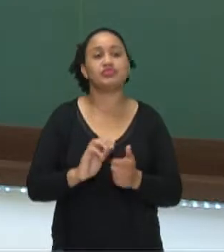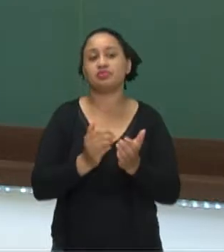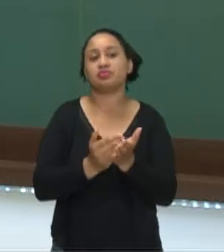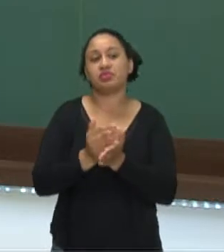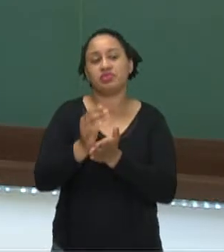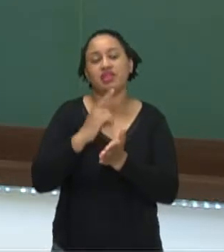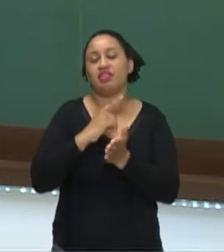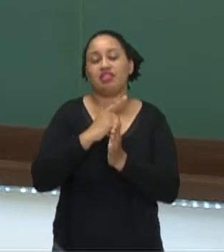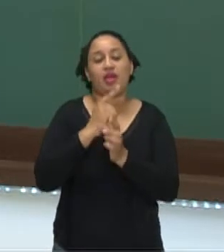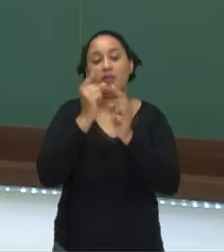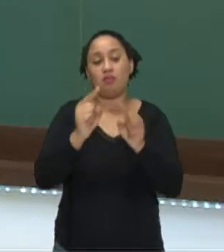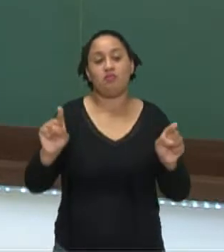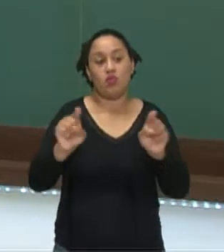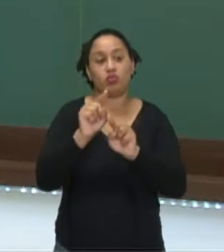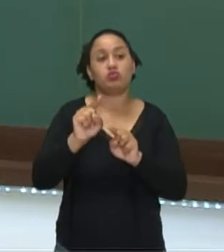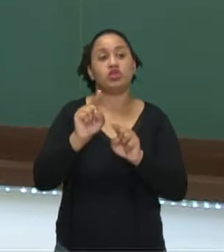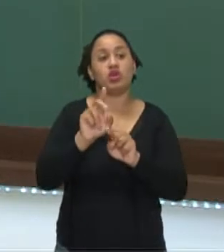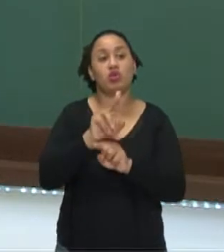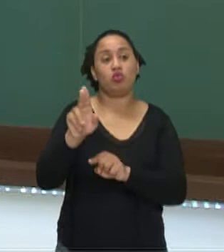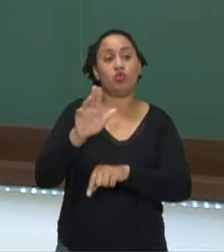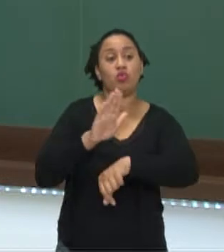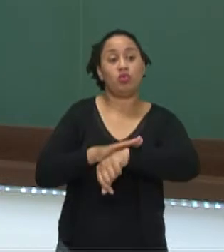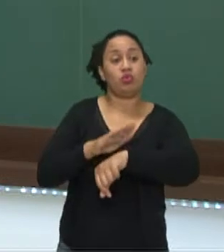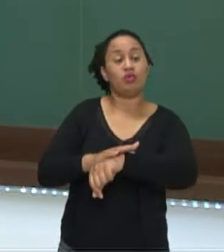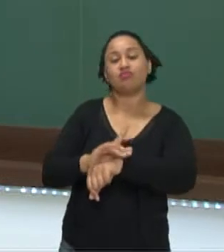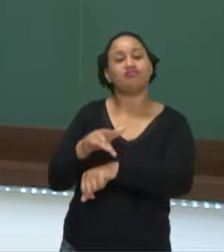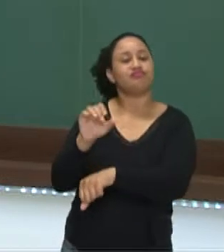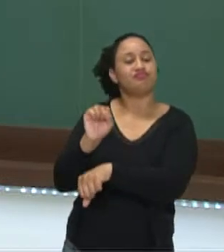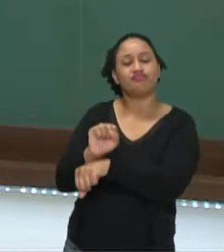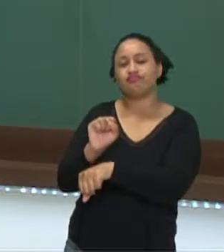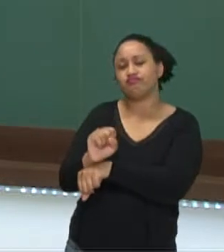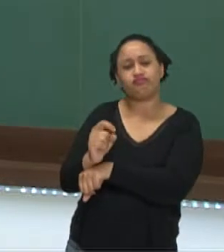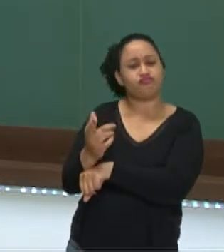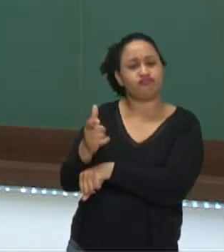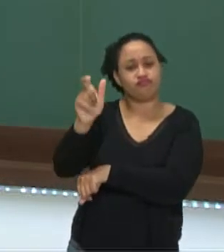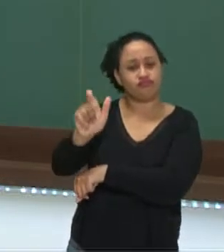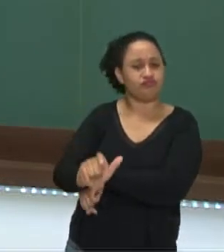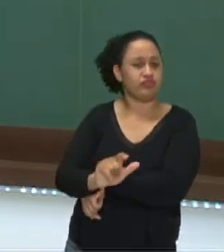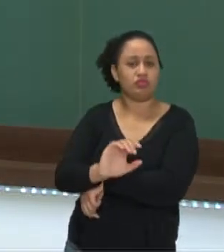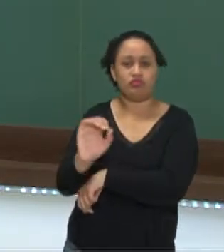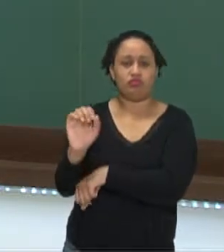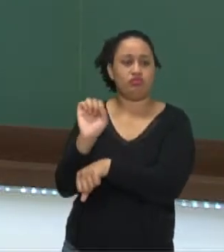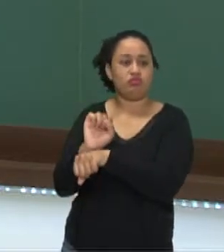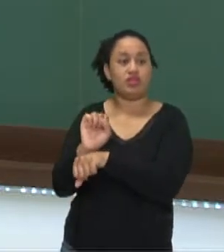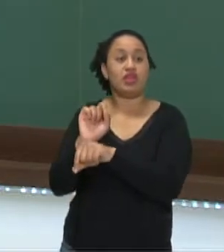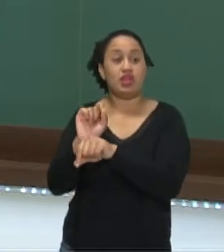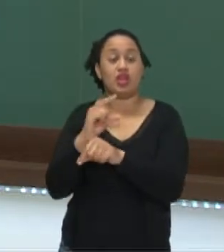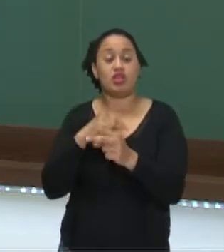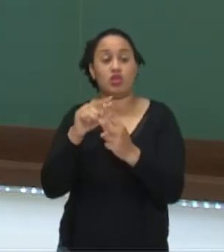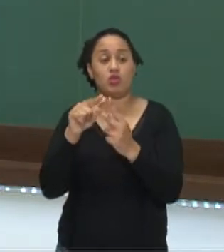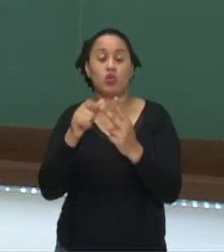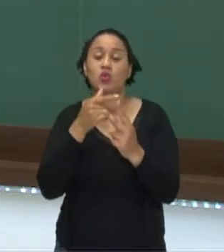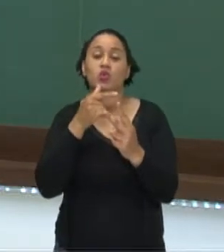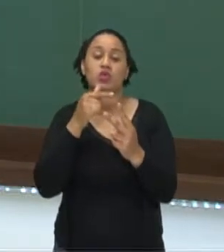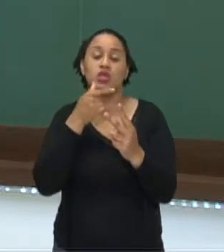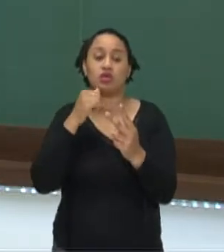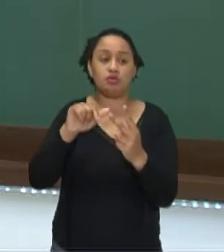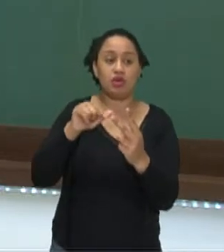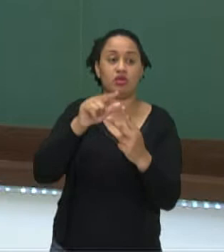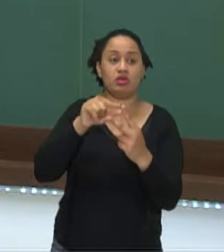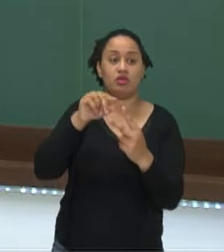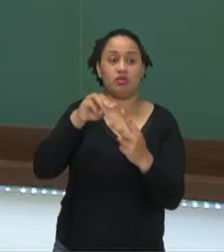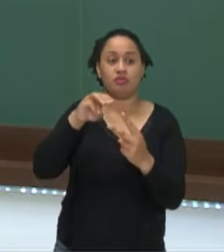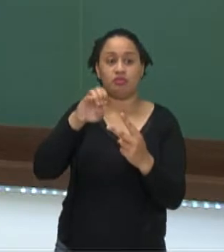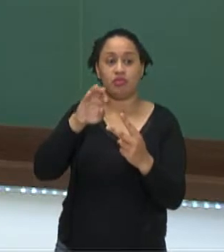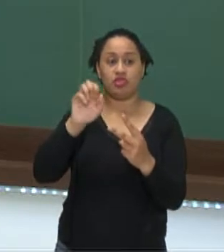tem a letra de uma música chamada O Tempo Não Espera Ninguém. Essa música foi composta por dois irmãos, o Michel e o